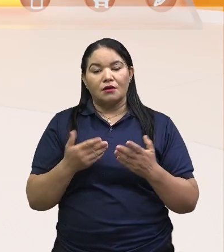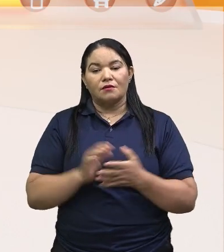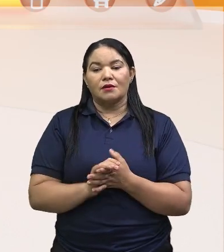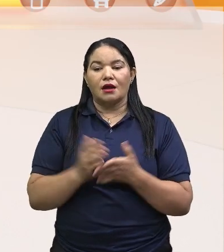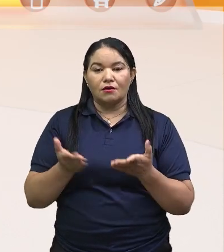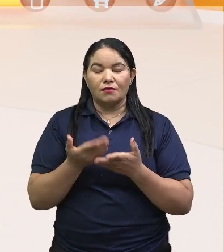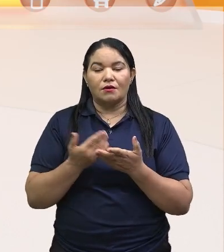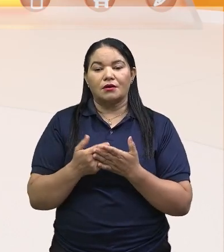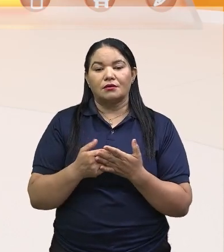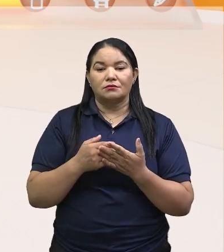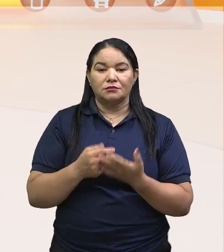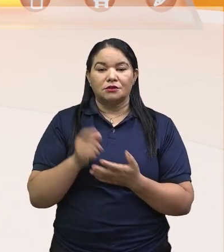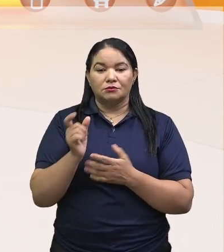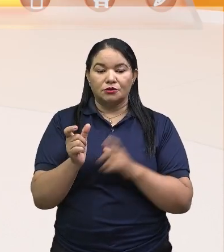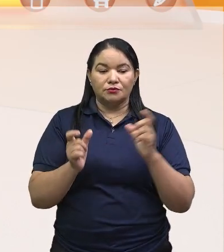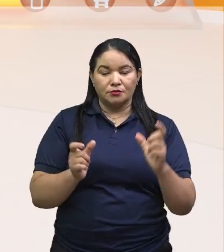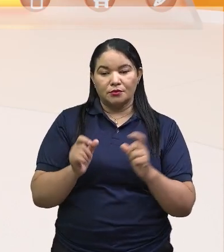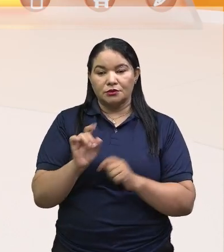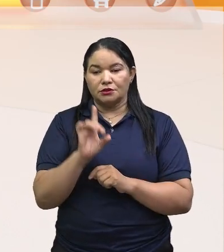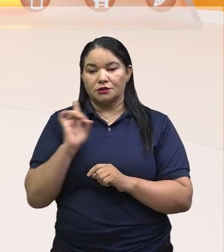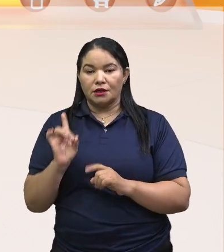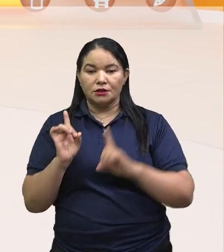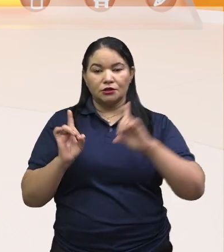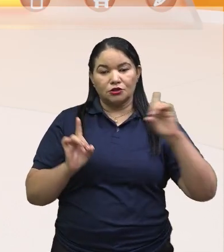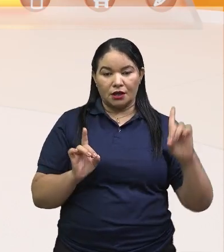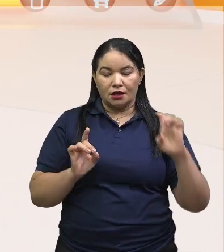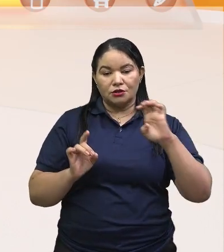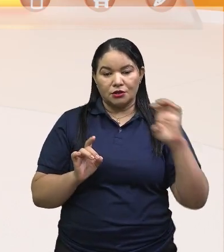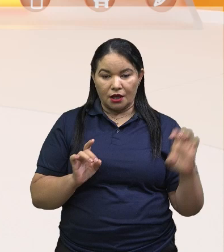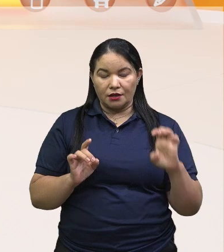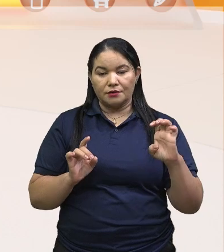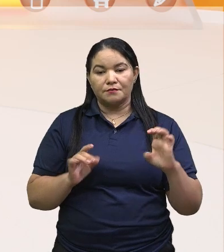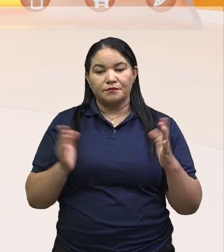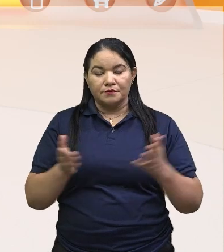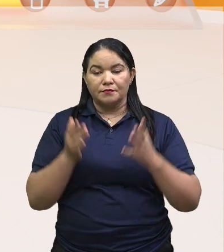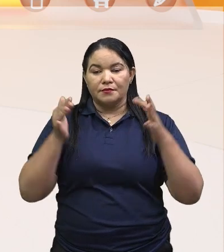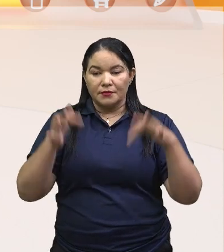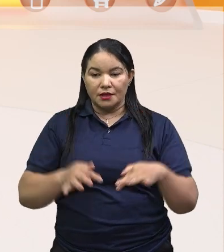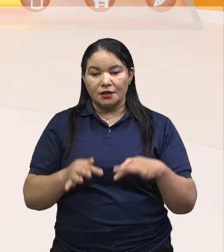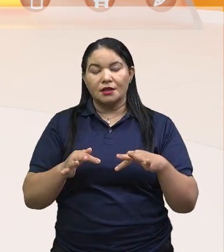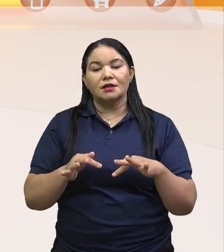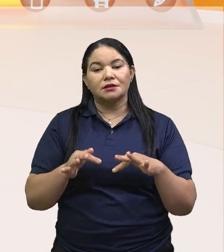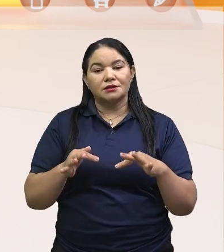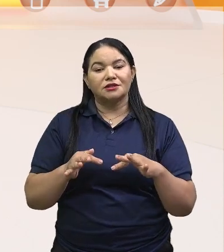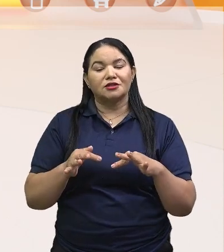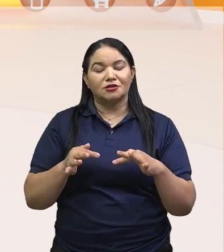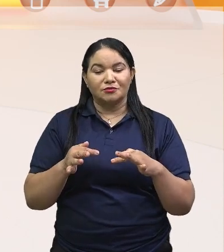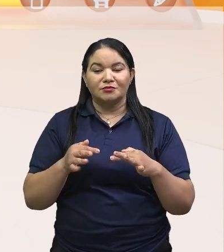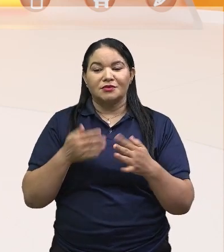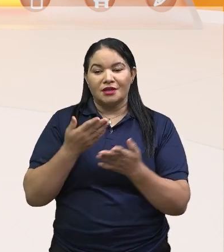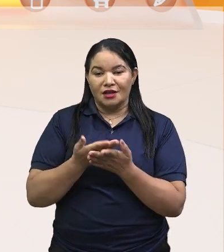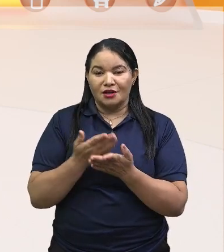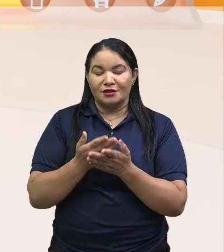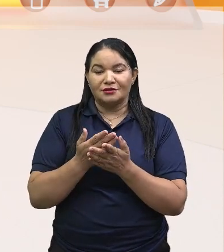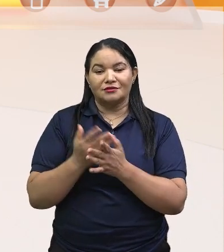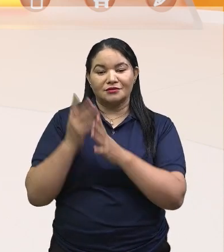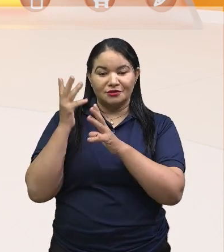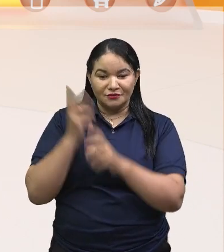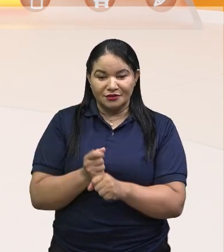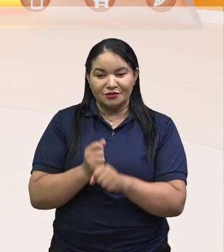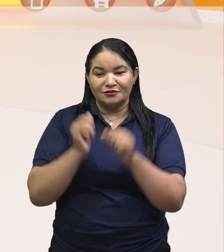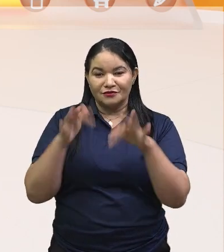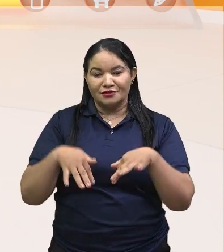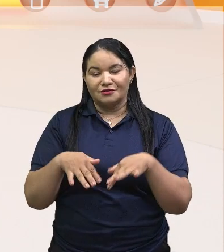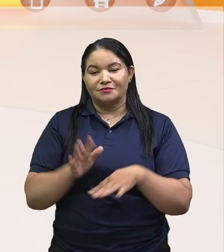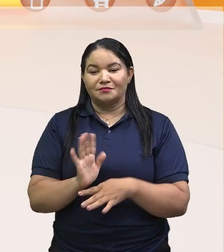posteriormente esses termos na política, certo? Então a gente finaliza assim esse nosso momento de revisão